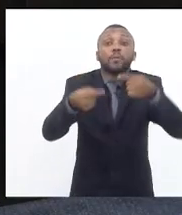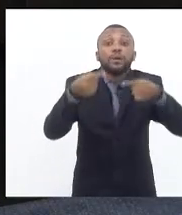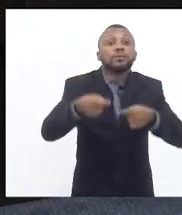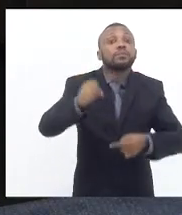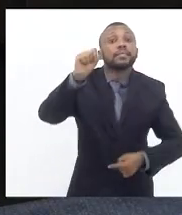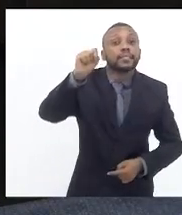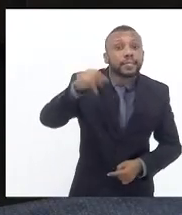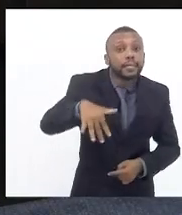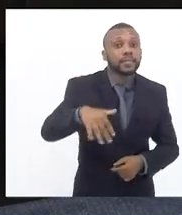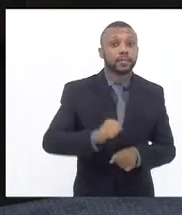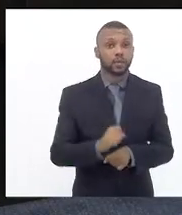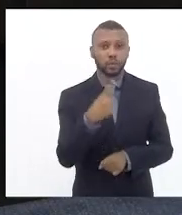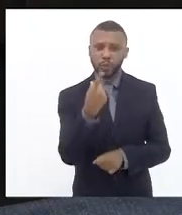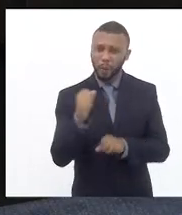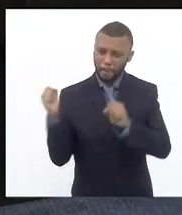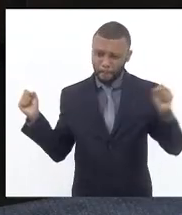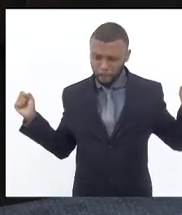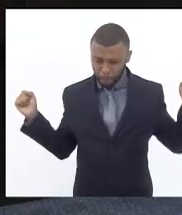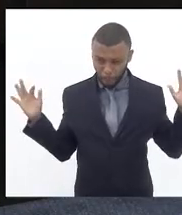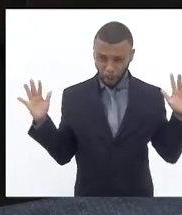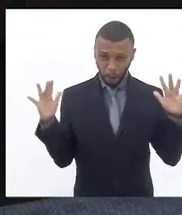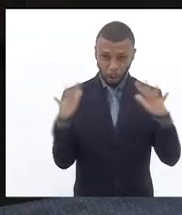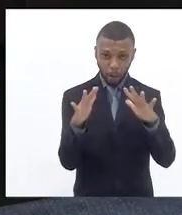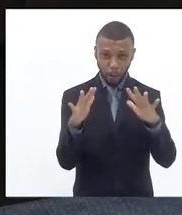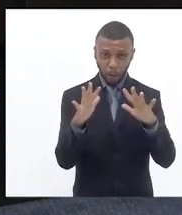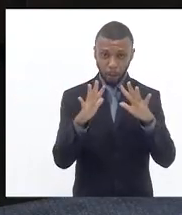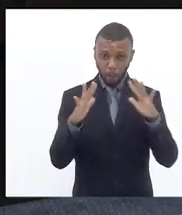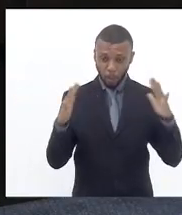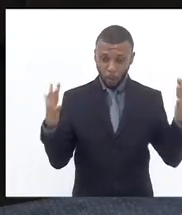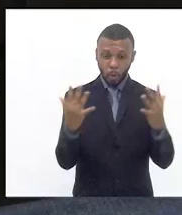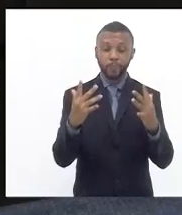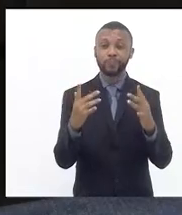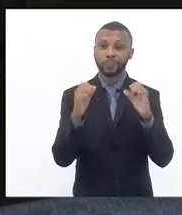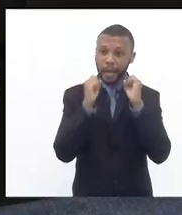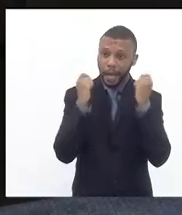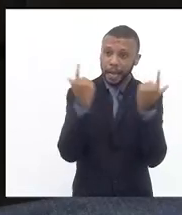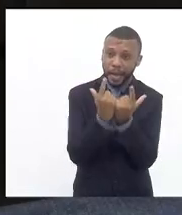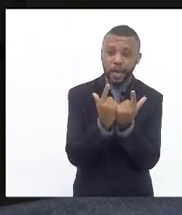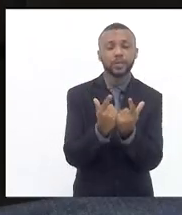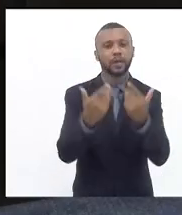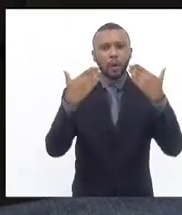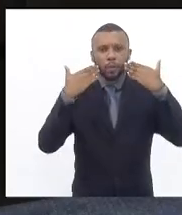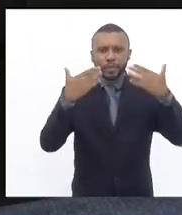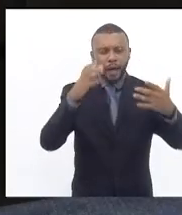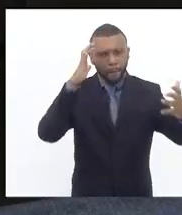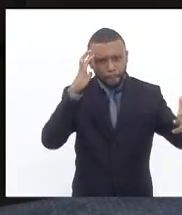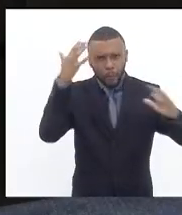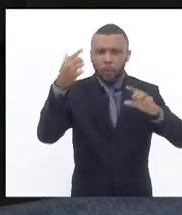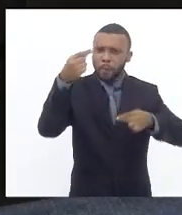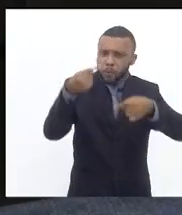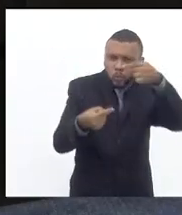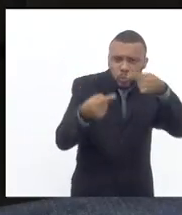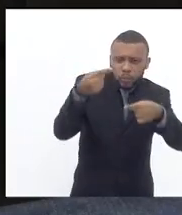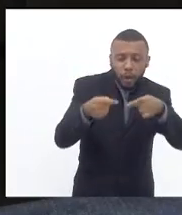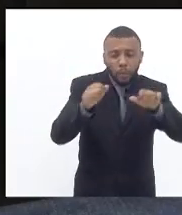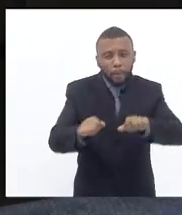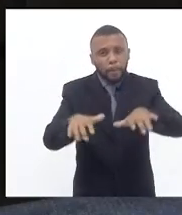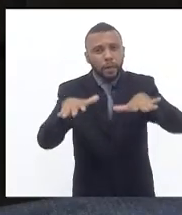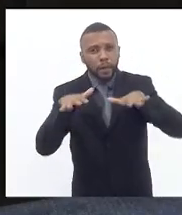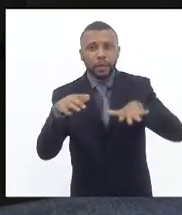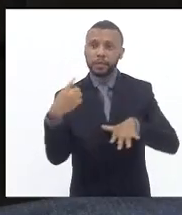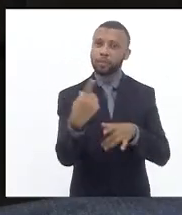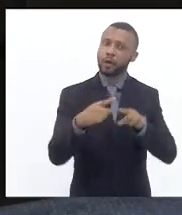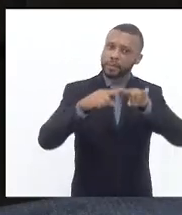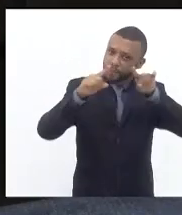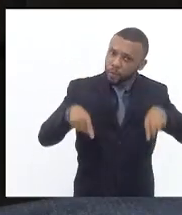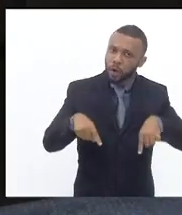dia 15 nós ocupamos em torno da alerj de mostrarmos para cá para o plenário para o Parlamento de nós servidores